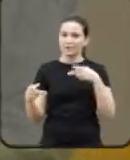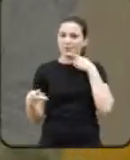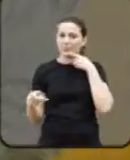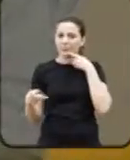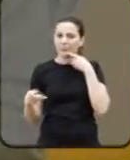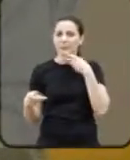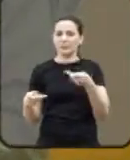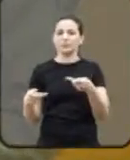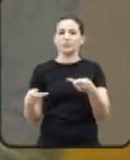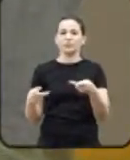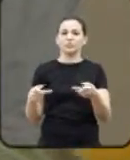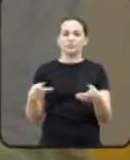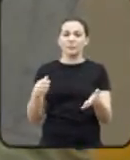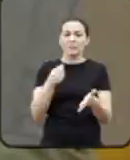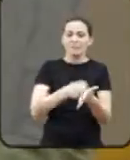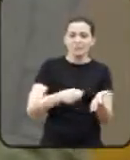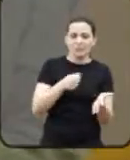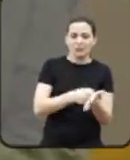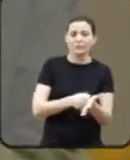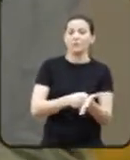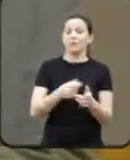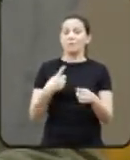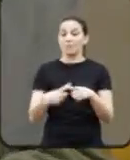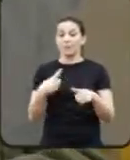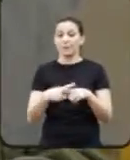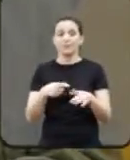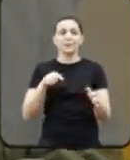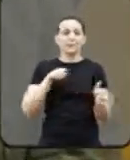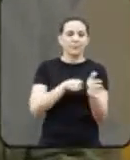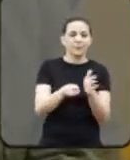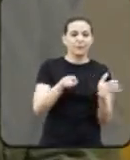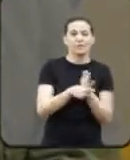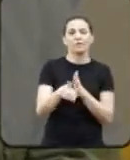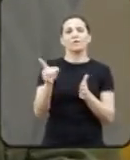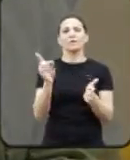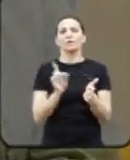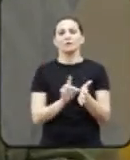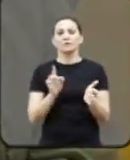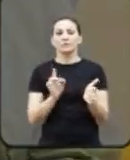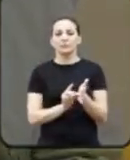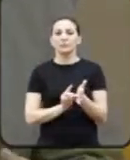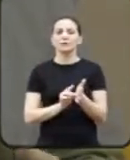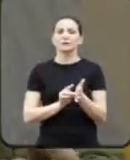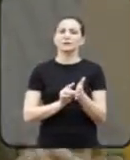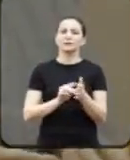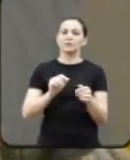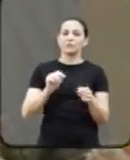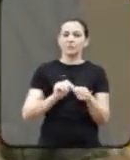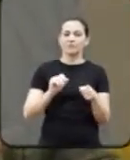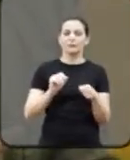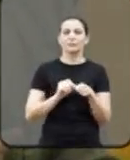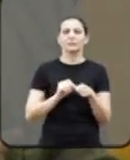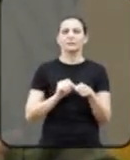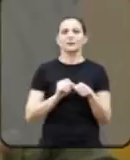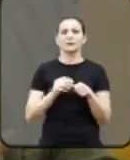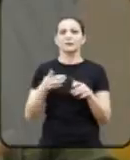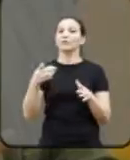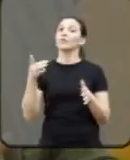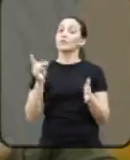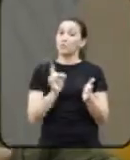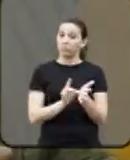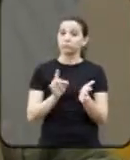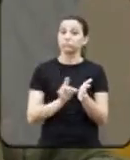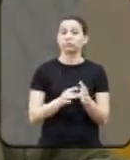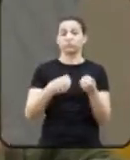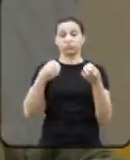lado político partidário, para exploração, porque investigação mesmo, na realidade, o que está sendo